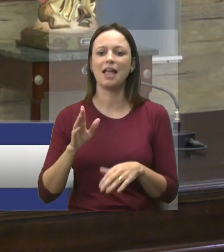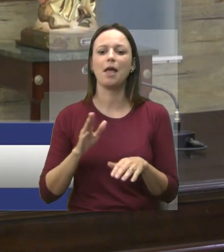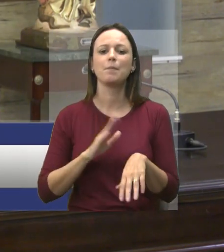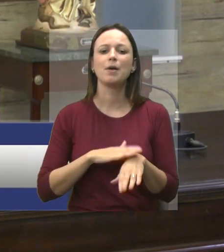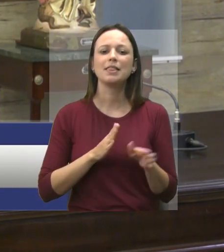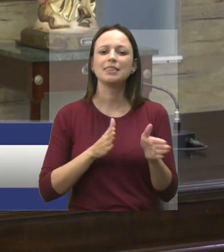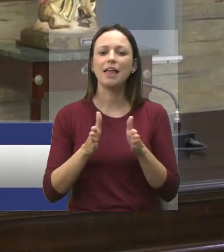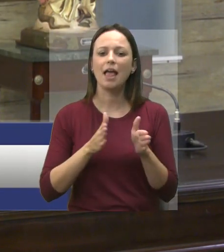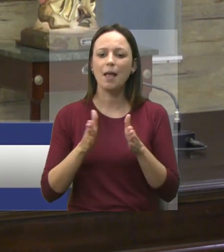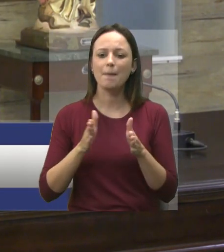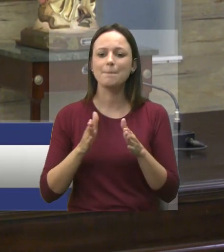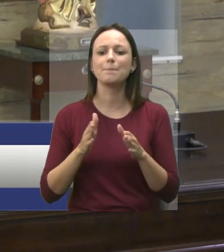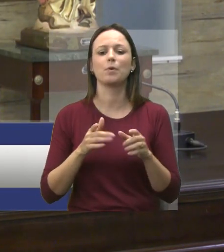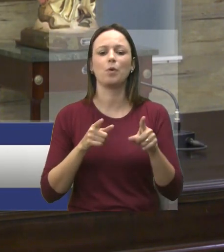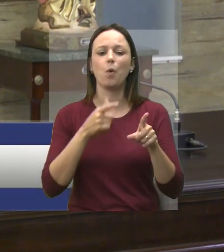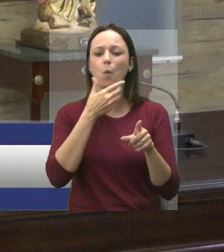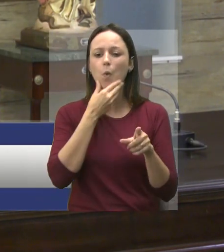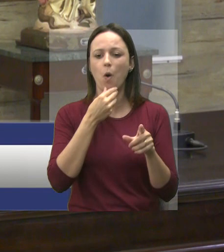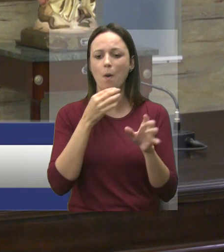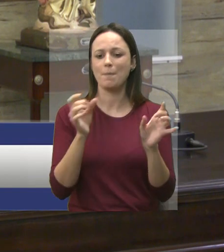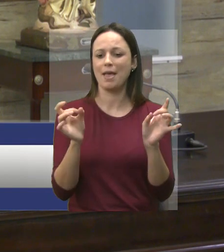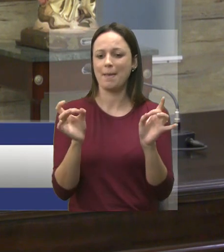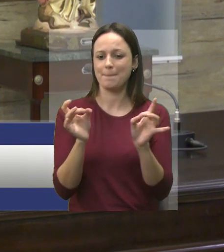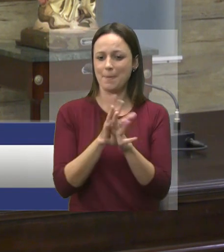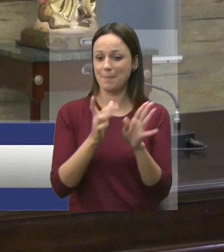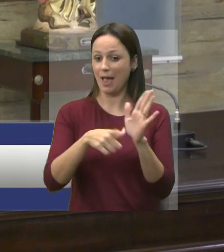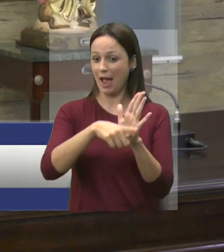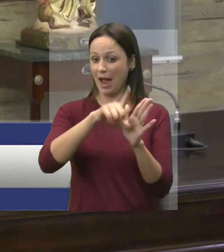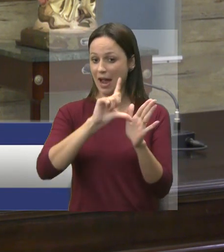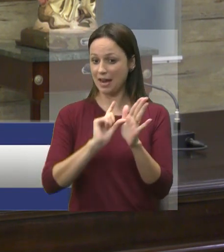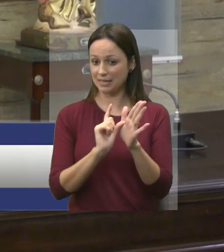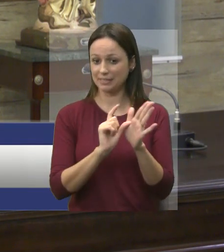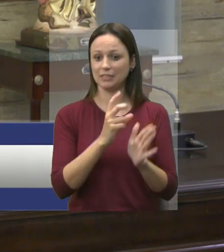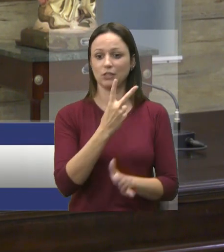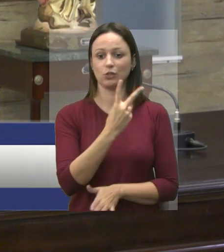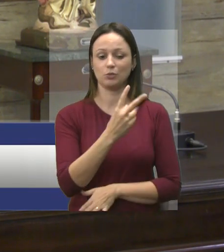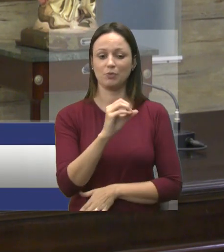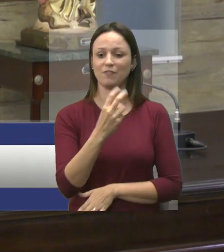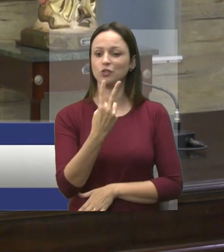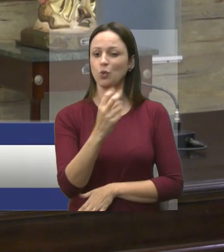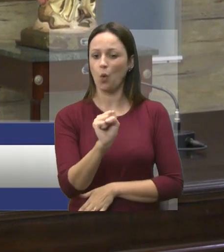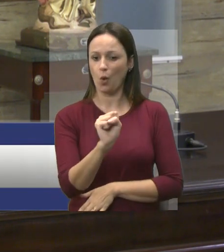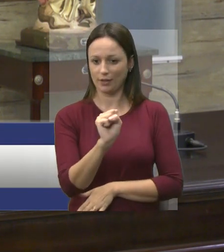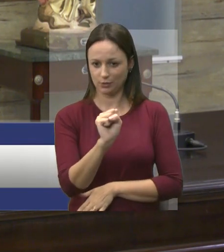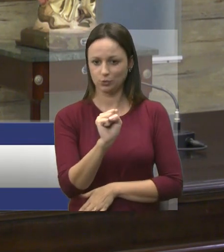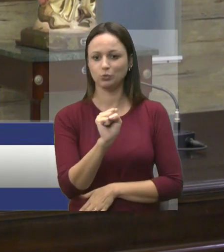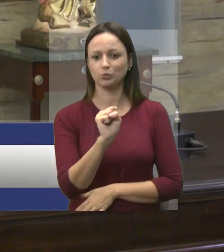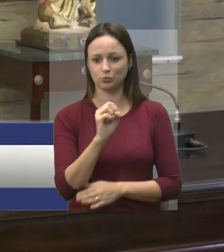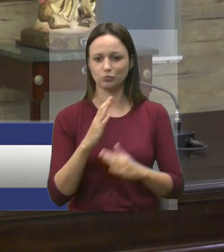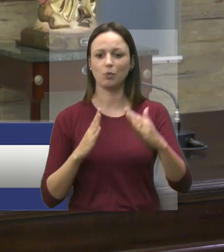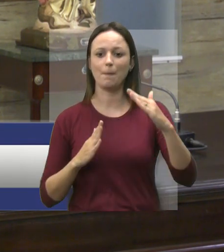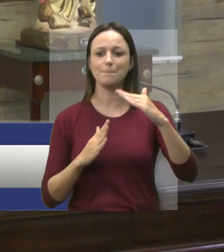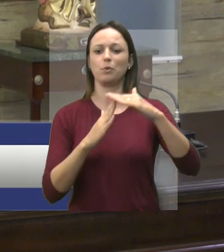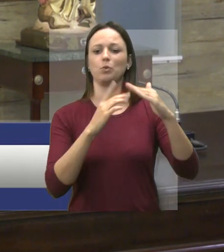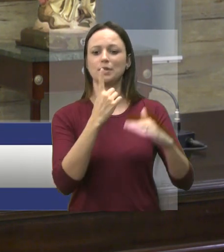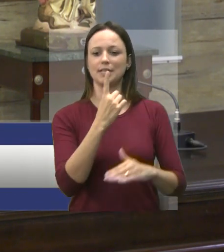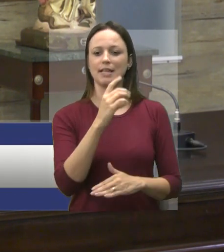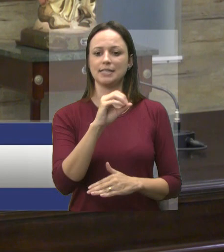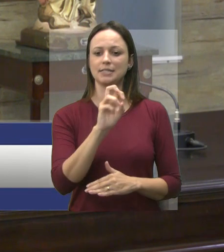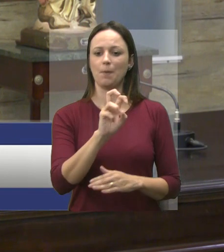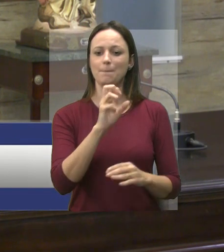termina antes para os homens, que vai estacionar em 2028, hora que atingir os 105